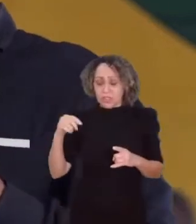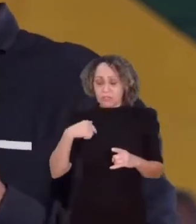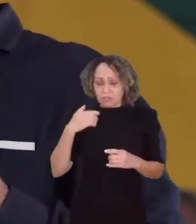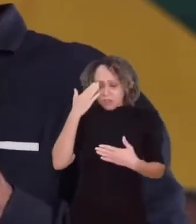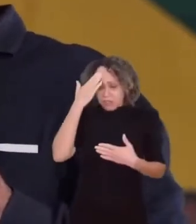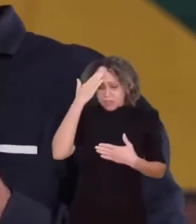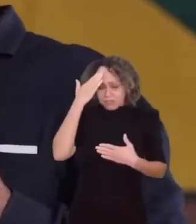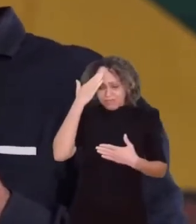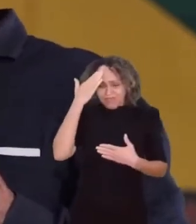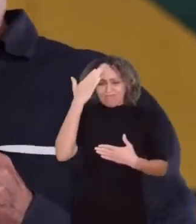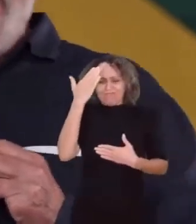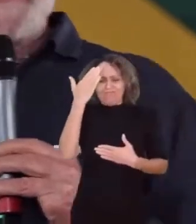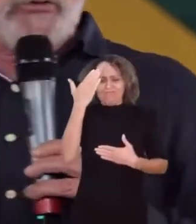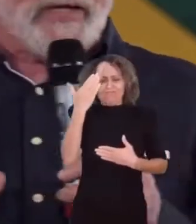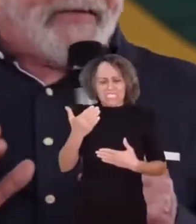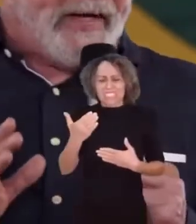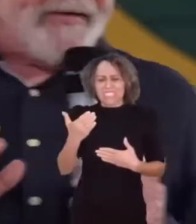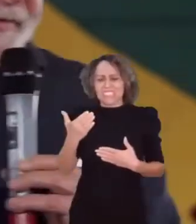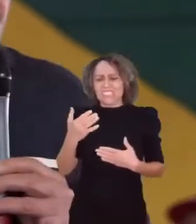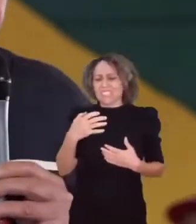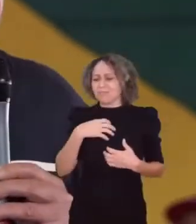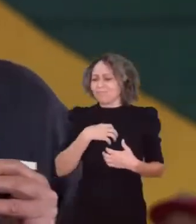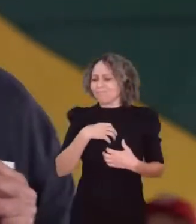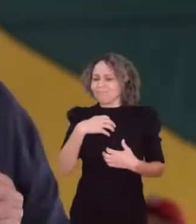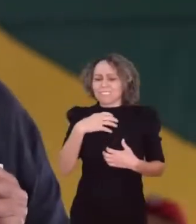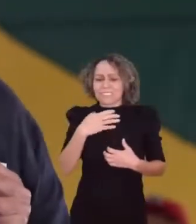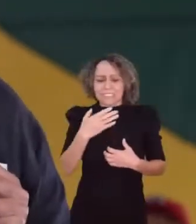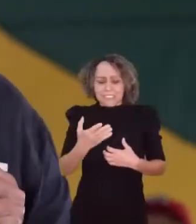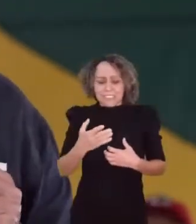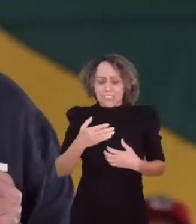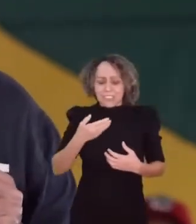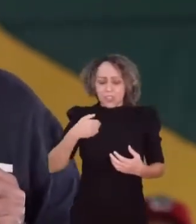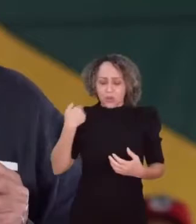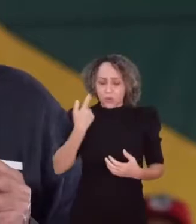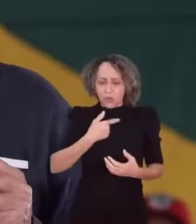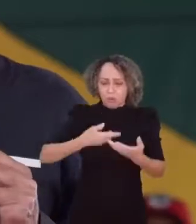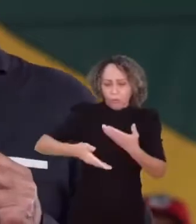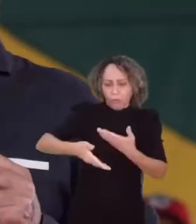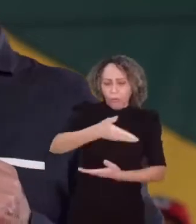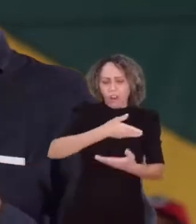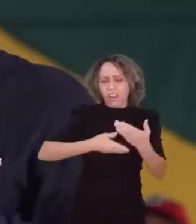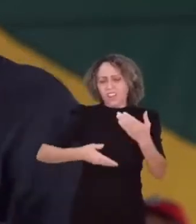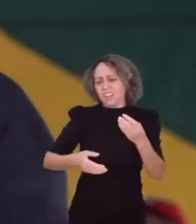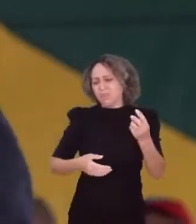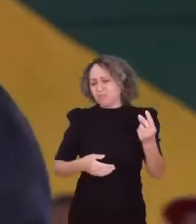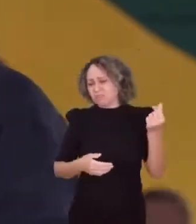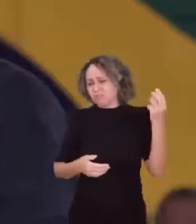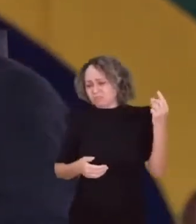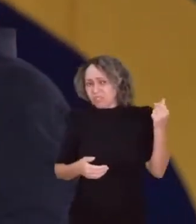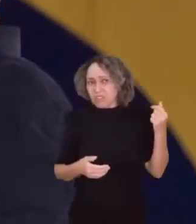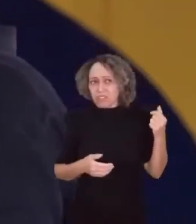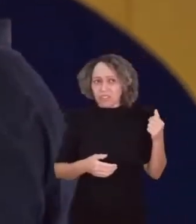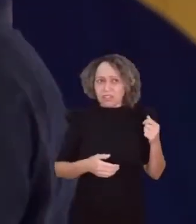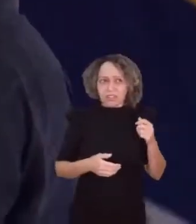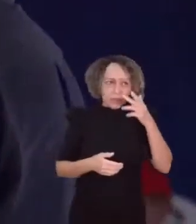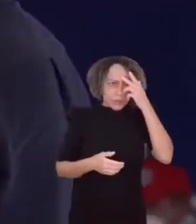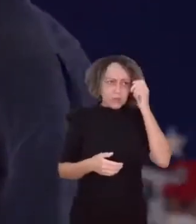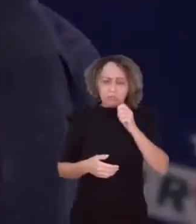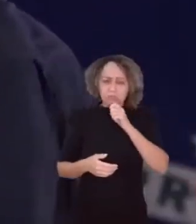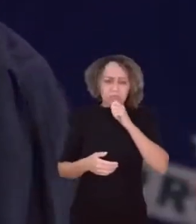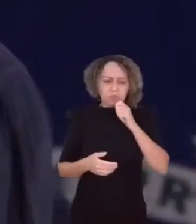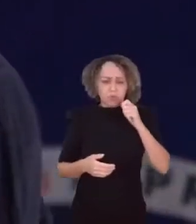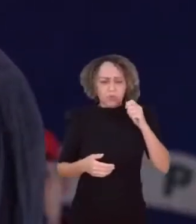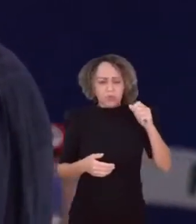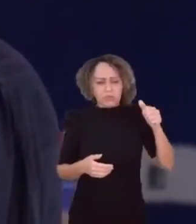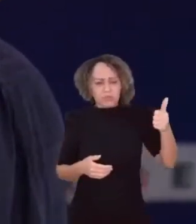relação é antiga. Para quem não estava nascido aí em 84, é importante vocês saberem que eu